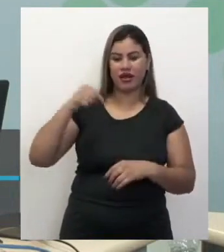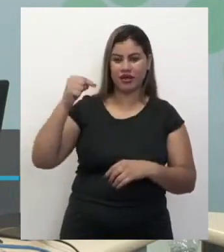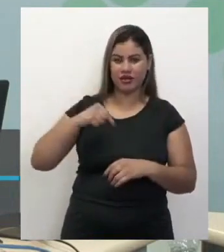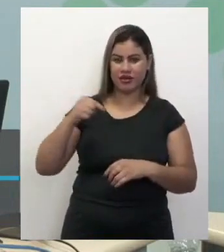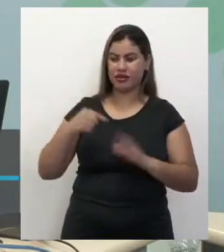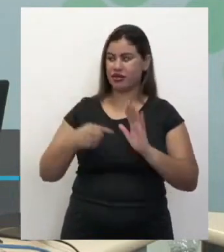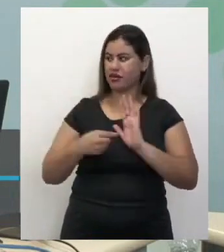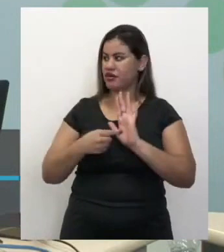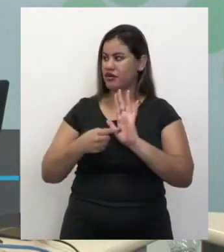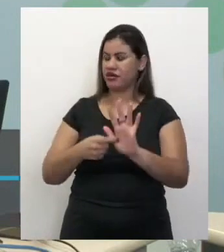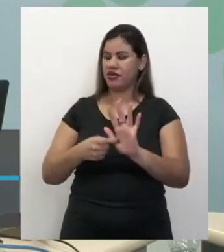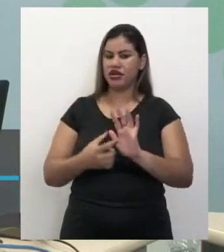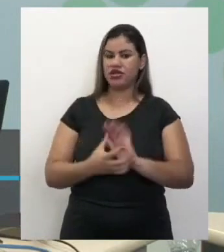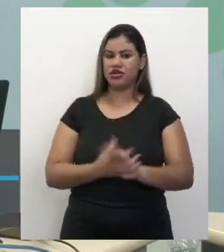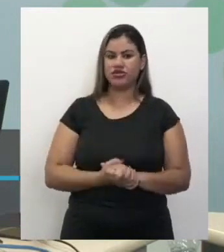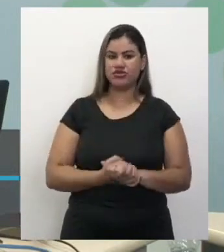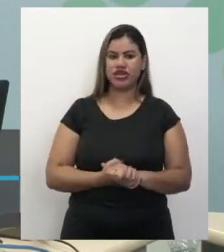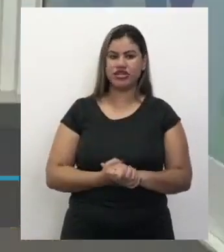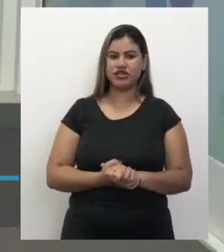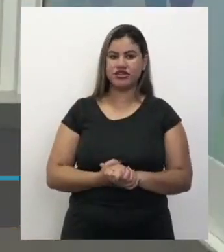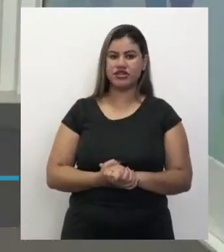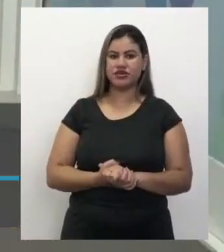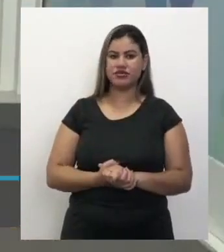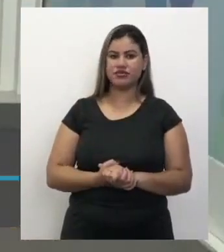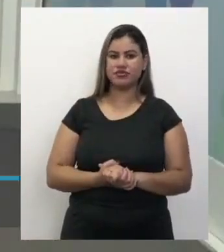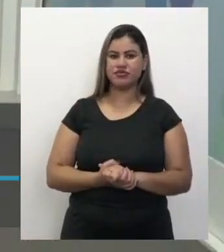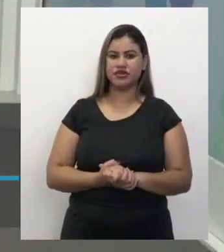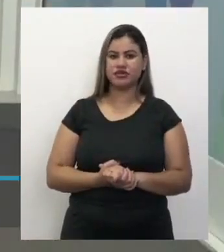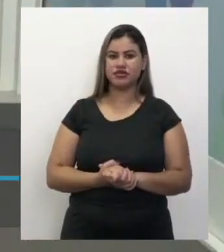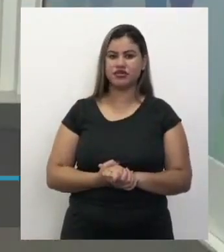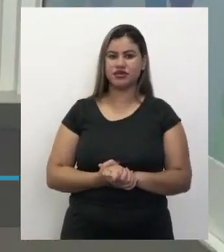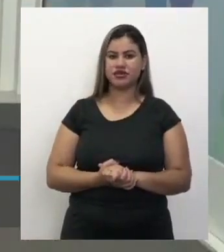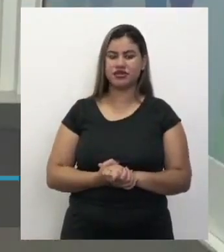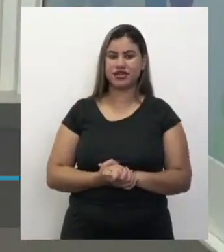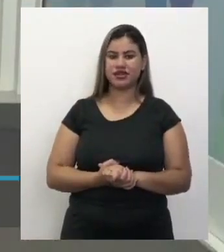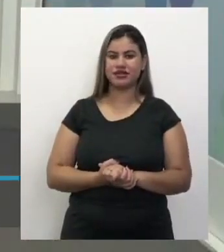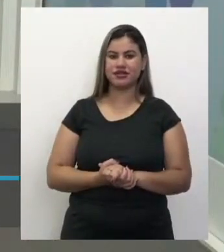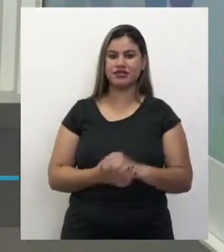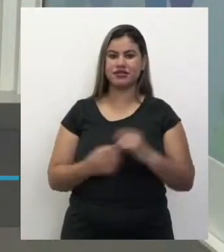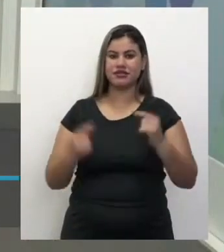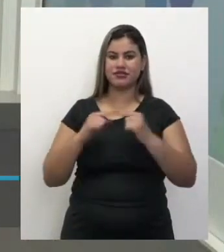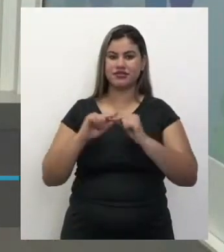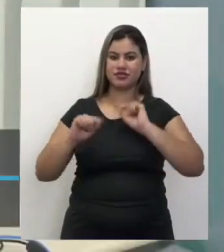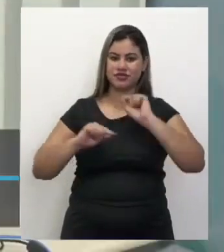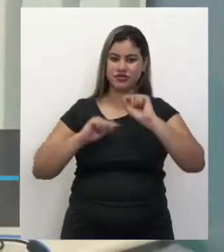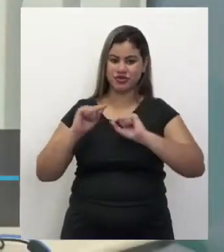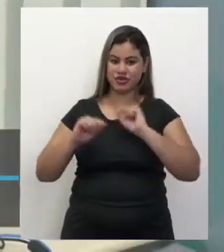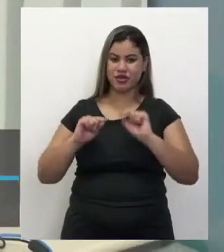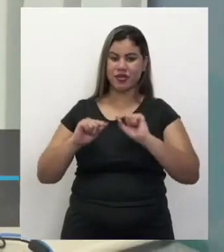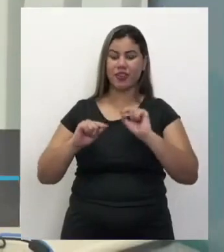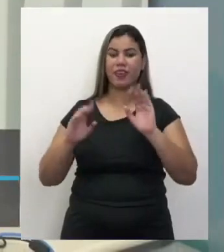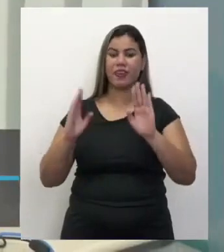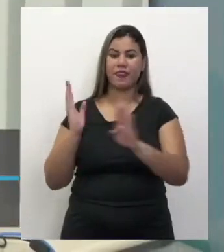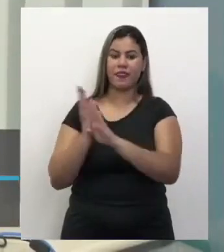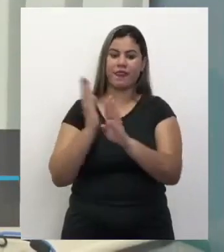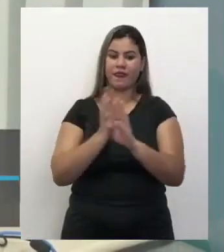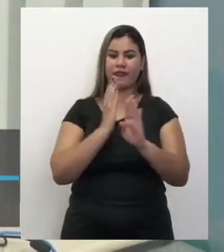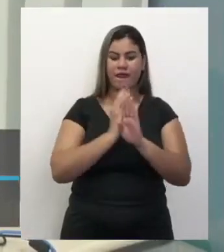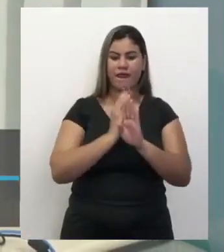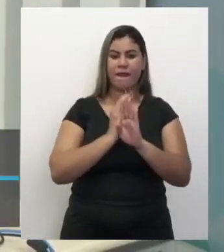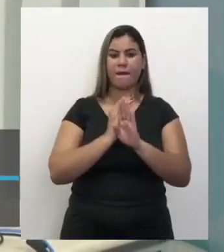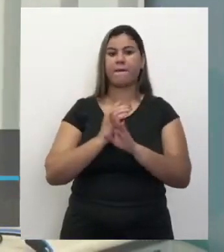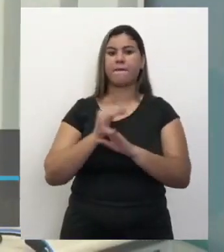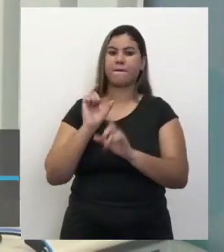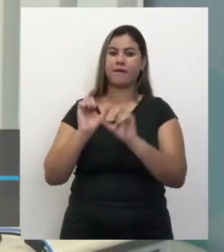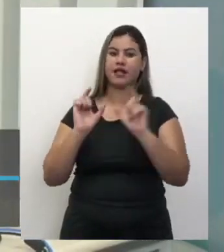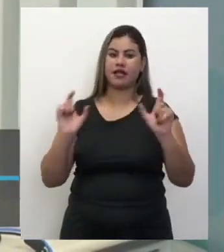que é tempo e lugar. Bom, exatamente. Então, eles conseguiram, os alunos aí identificaram quais são os termos, as